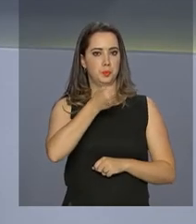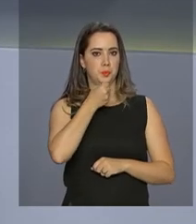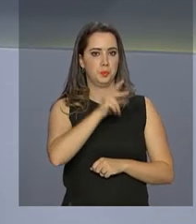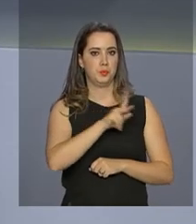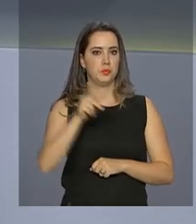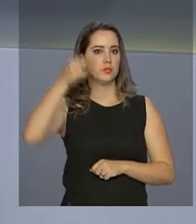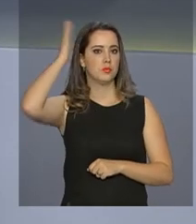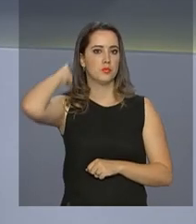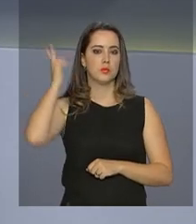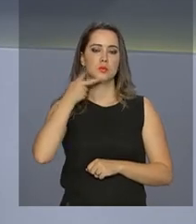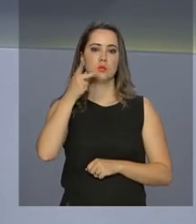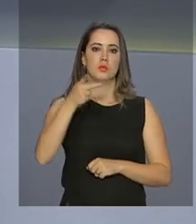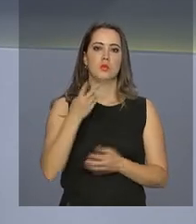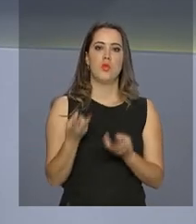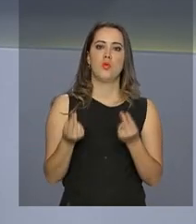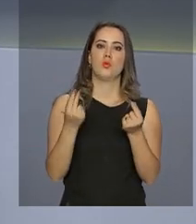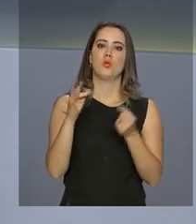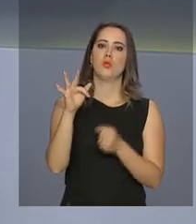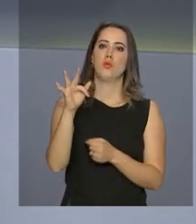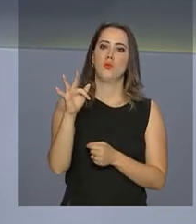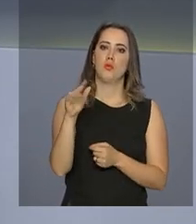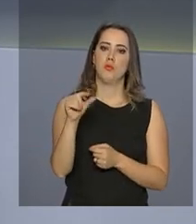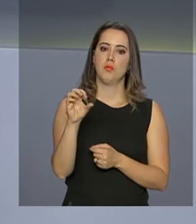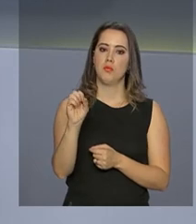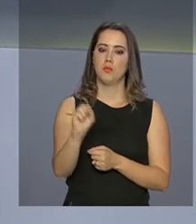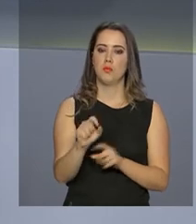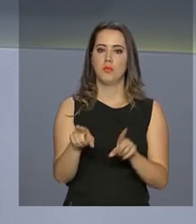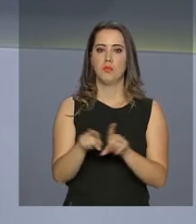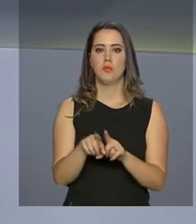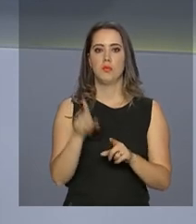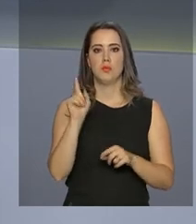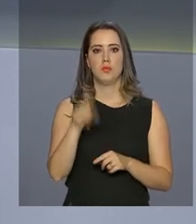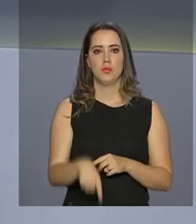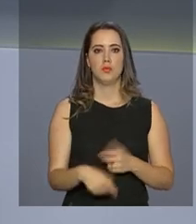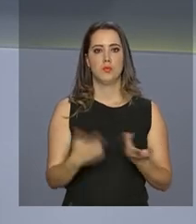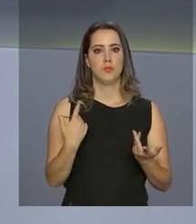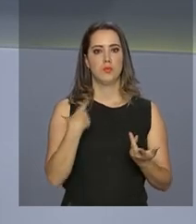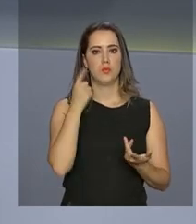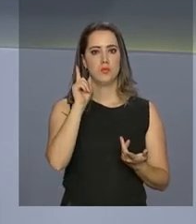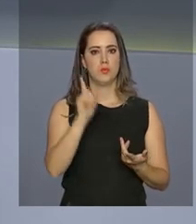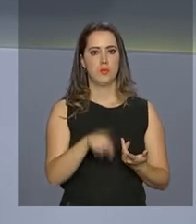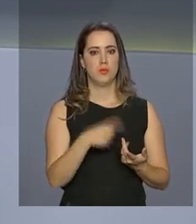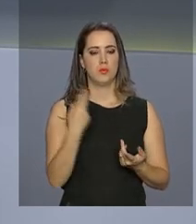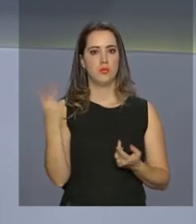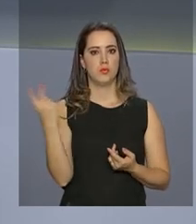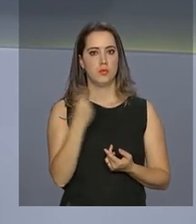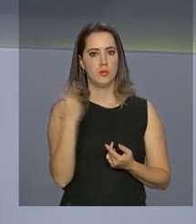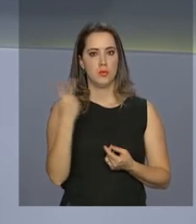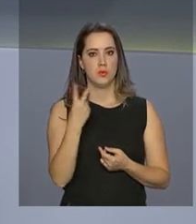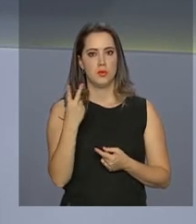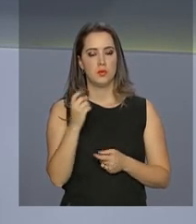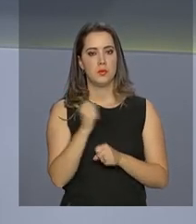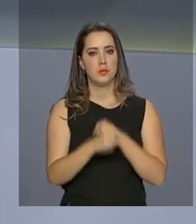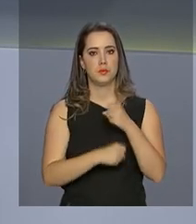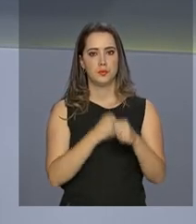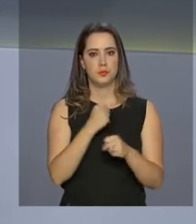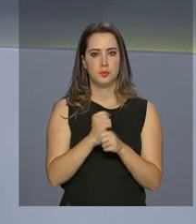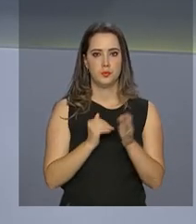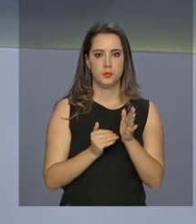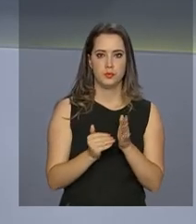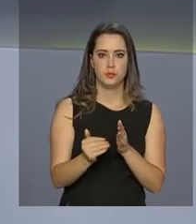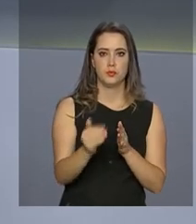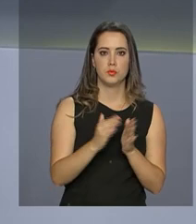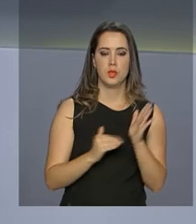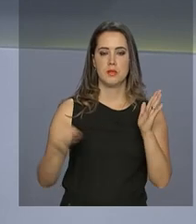presidente michel temer falou sobre o rendimento do fgts fundo de garantia do tempo de serviço que pelo segundo ano consecutivo